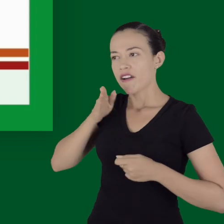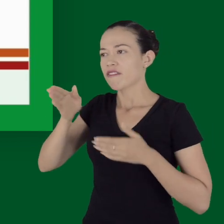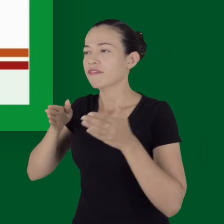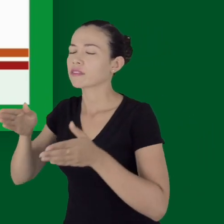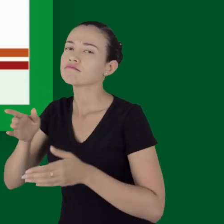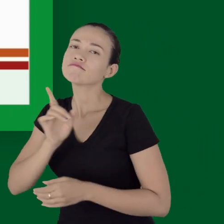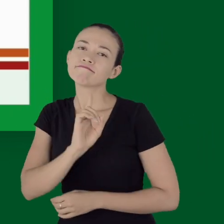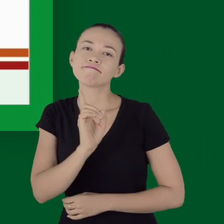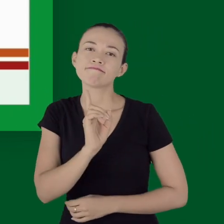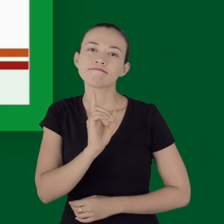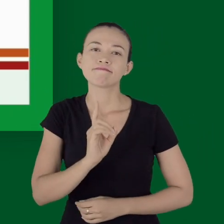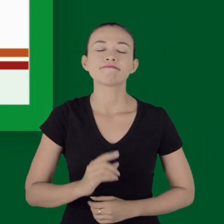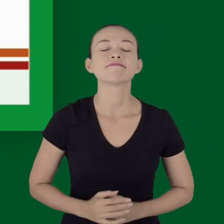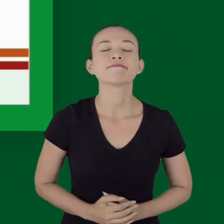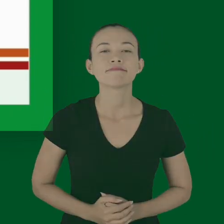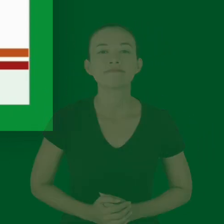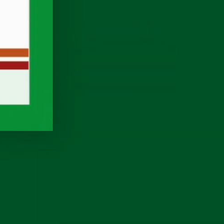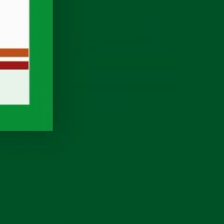se arriscam menos.